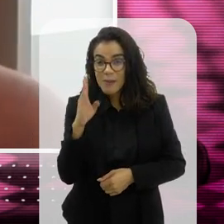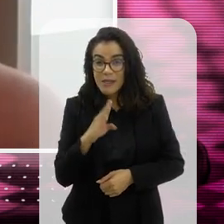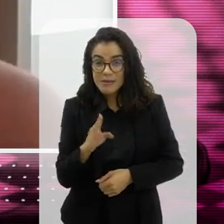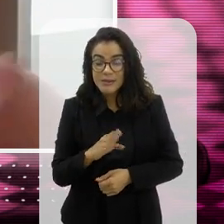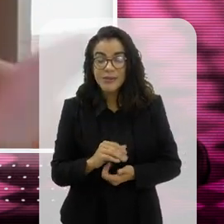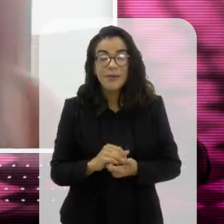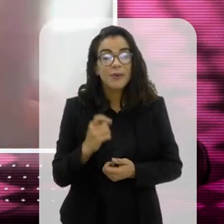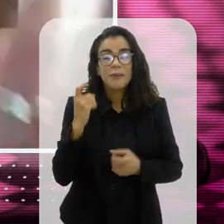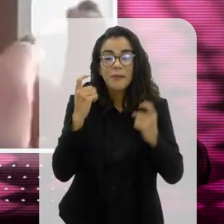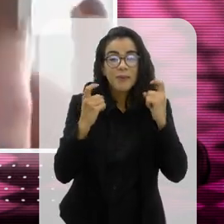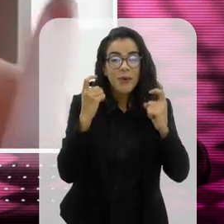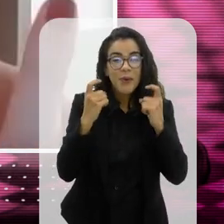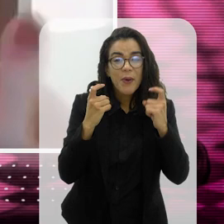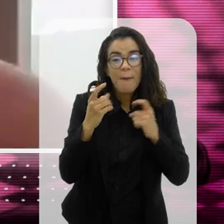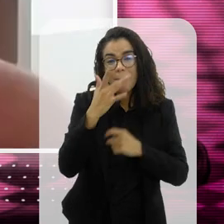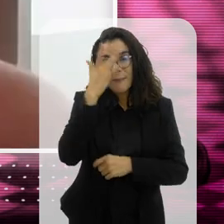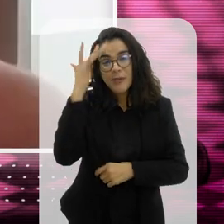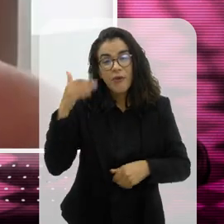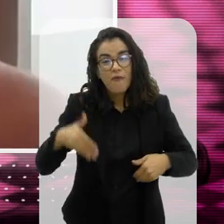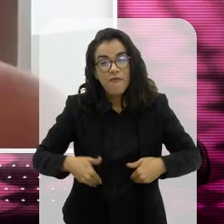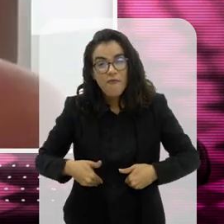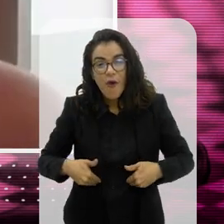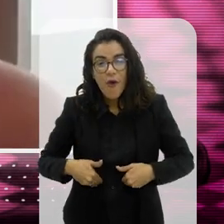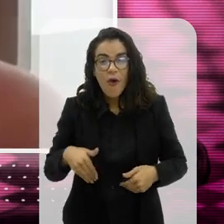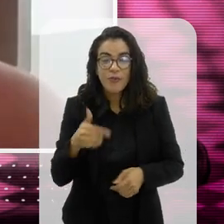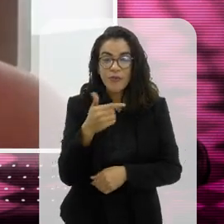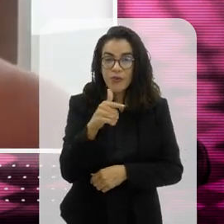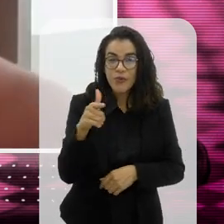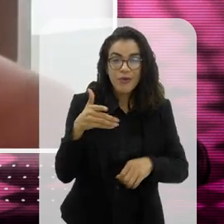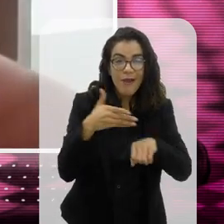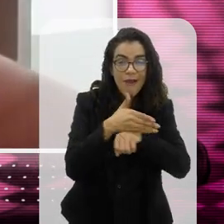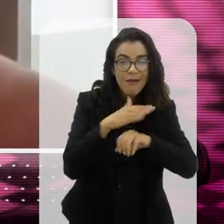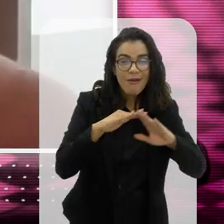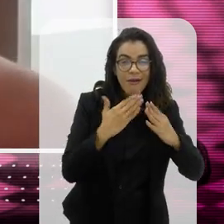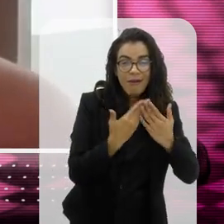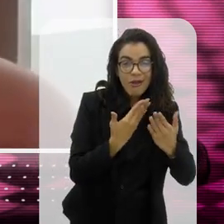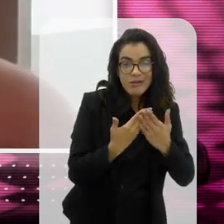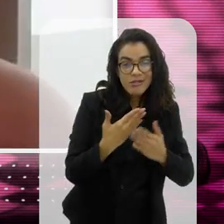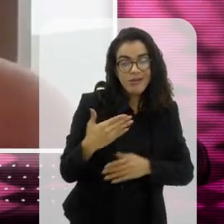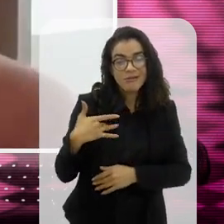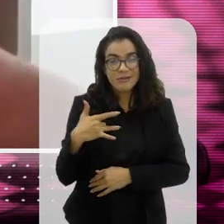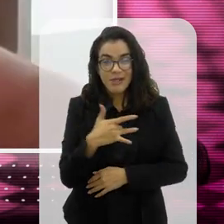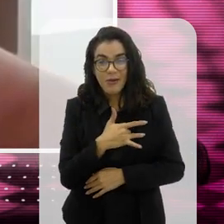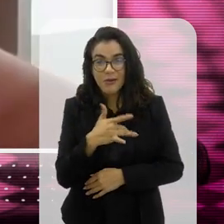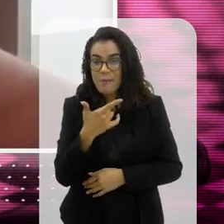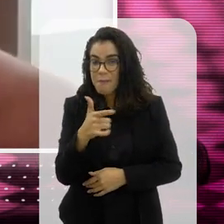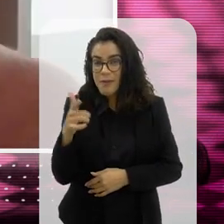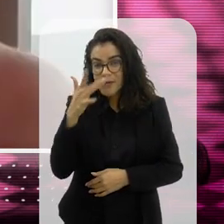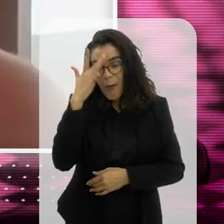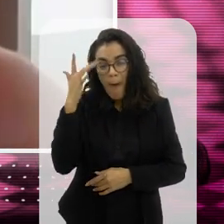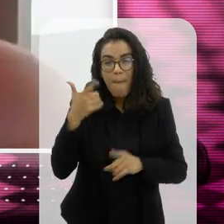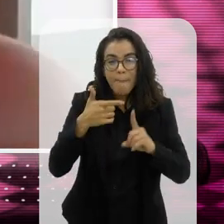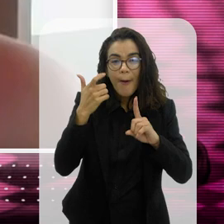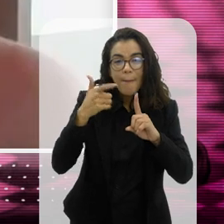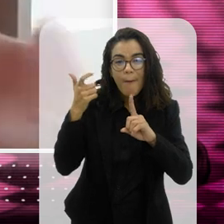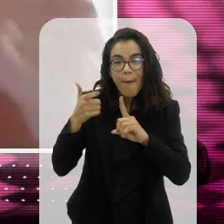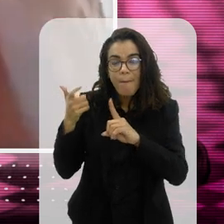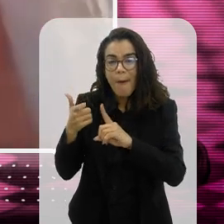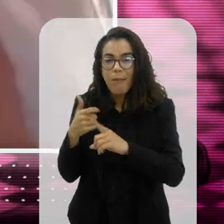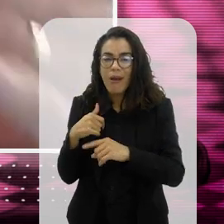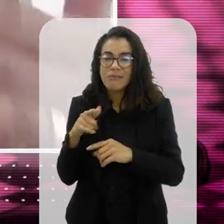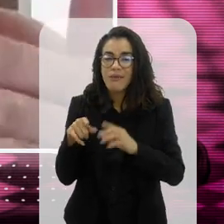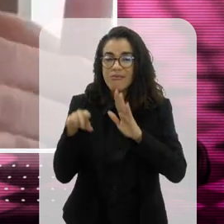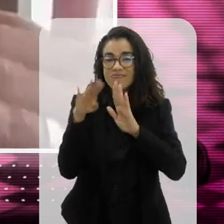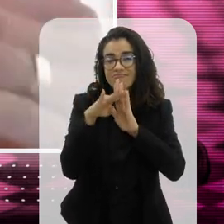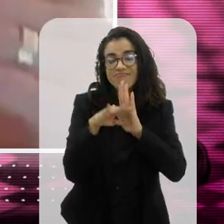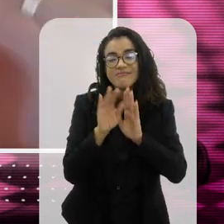está preocupado com tanta coisa antes disso. Tem gente morrendo de fome, tem gente que não tem acesso à educação e à saúde, tem gente que não tem segurança. Então,